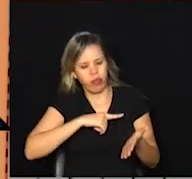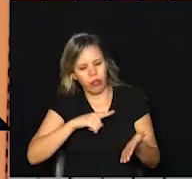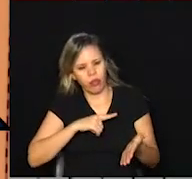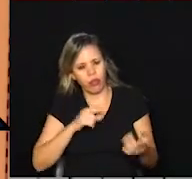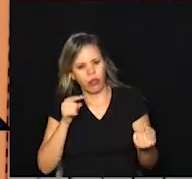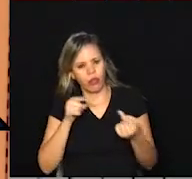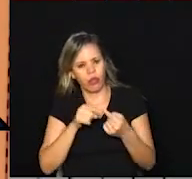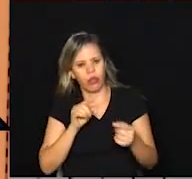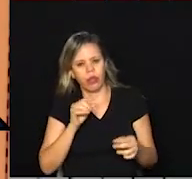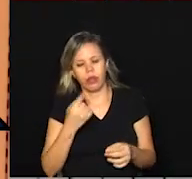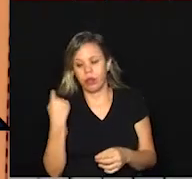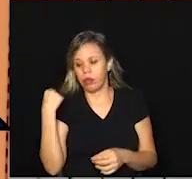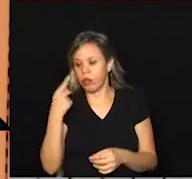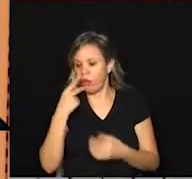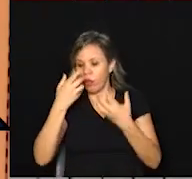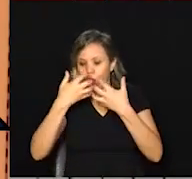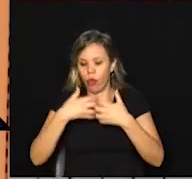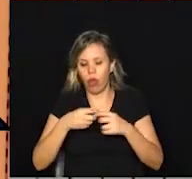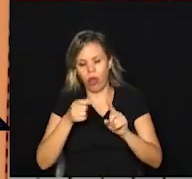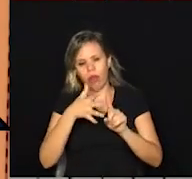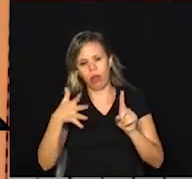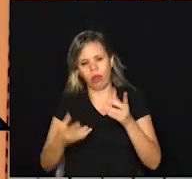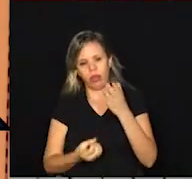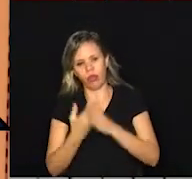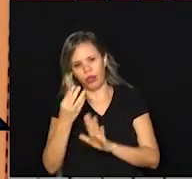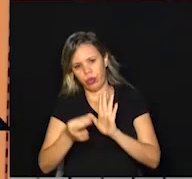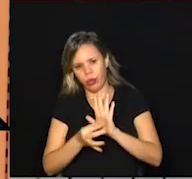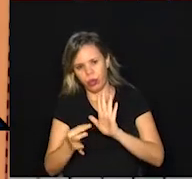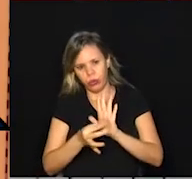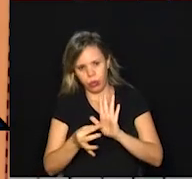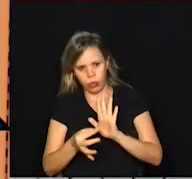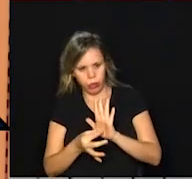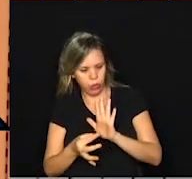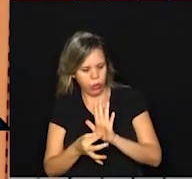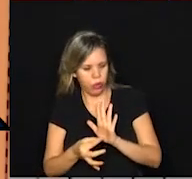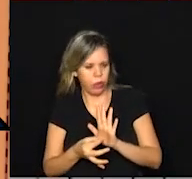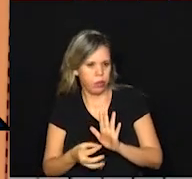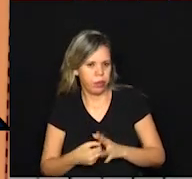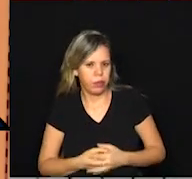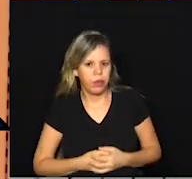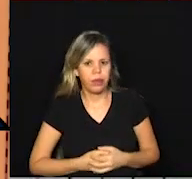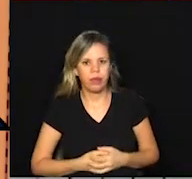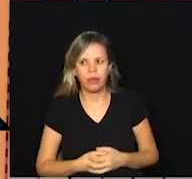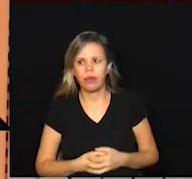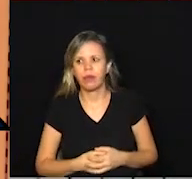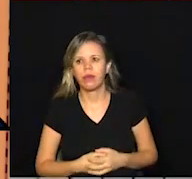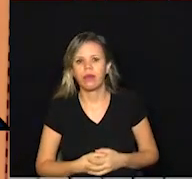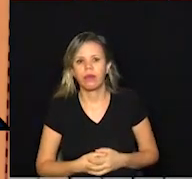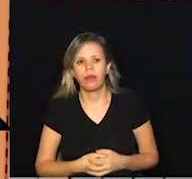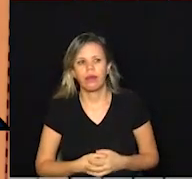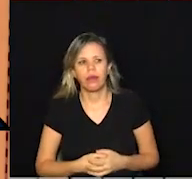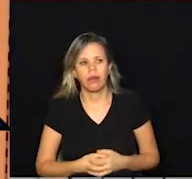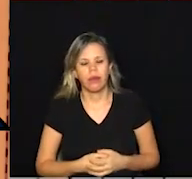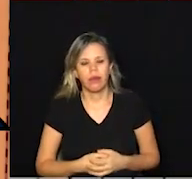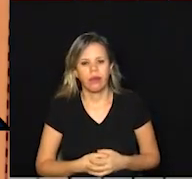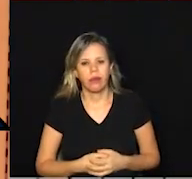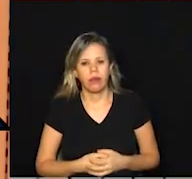em vista aquilo que foi exposto e sugerido pelos pelos